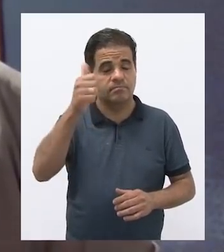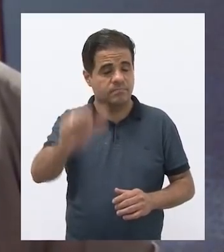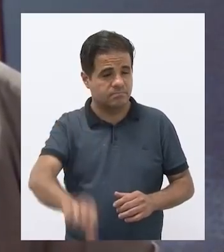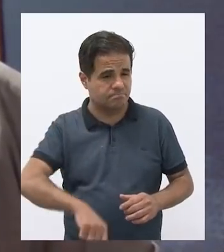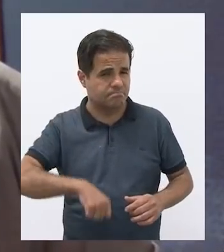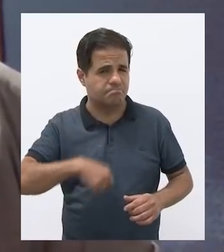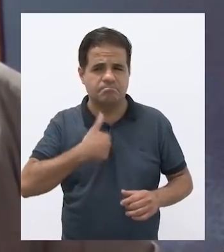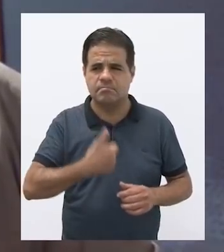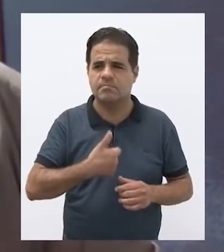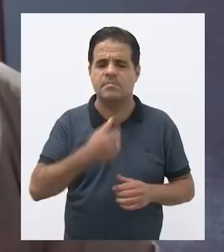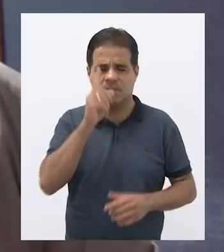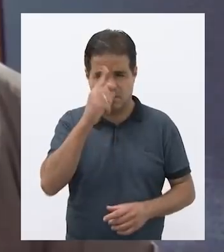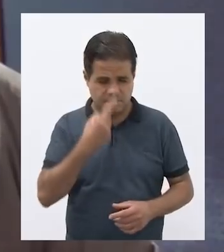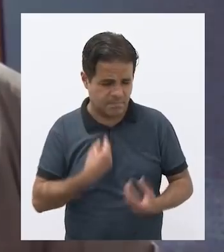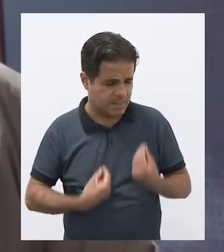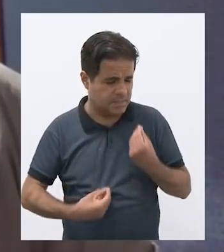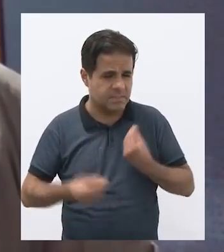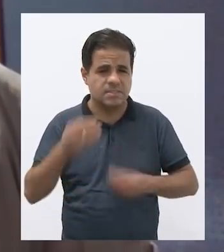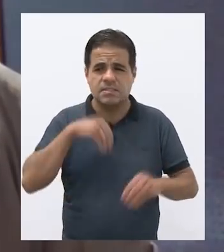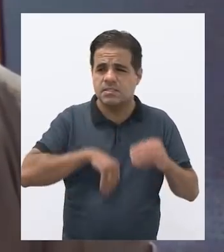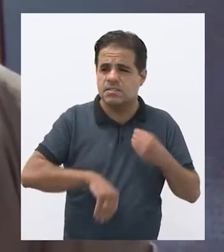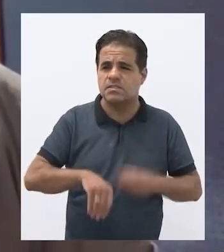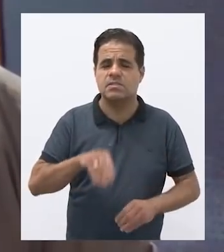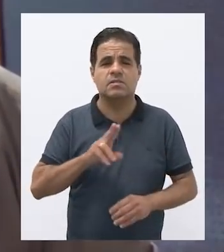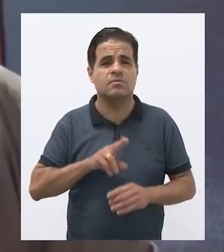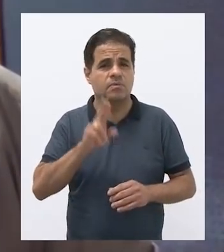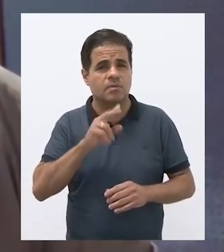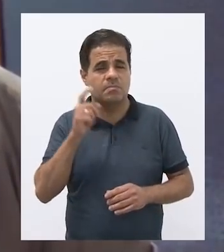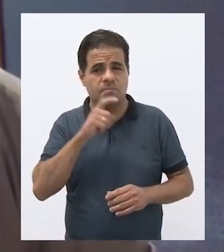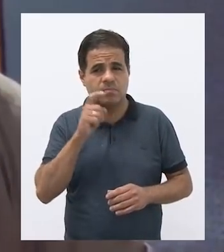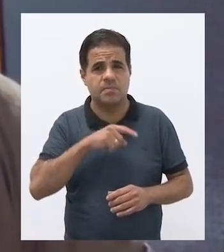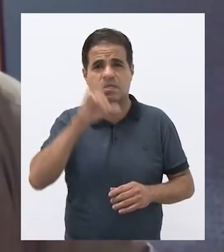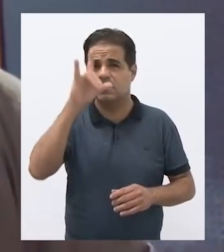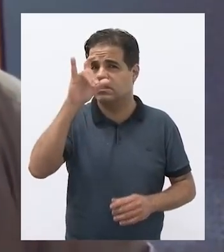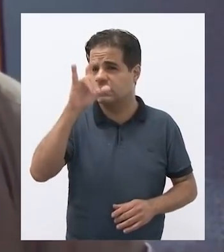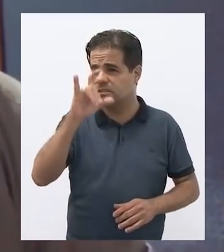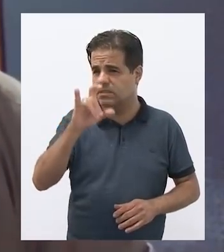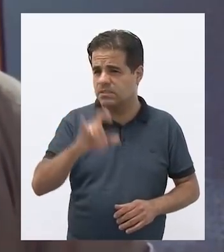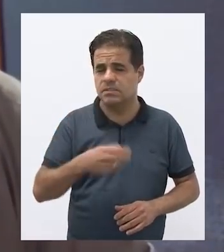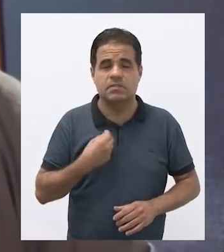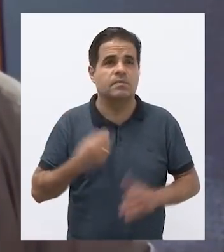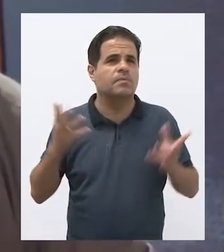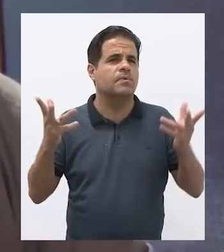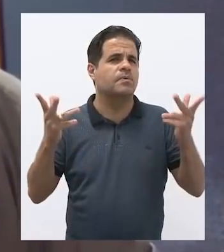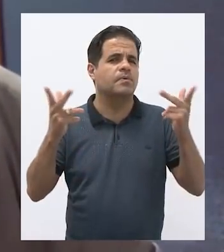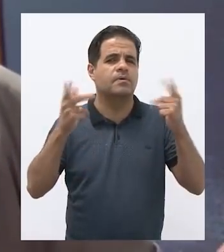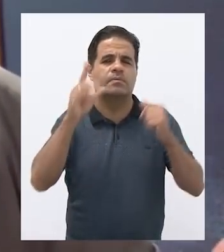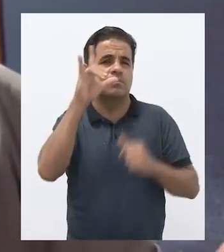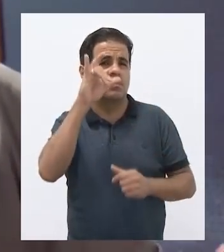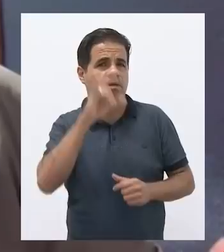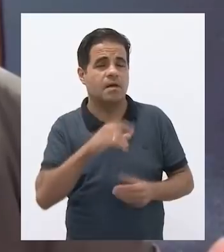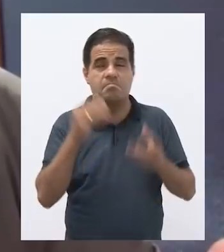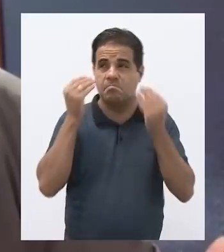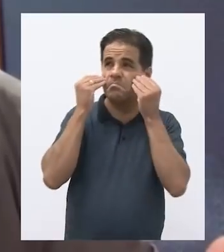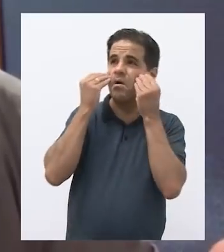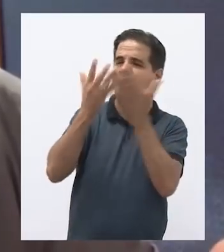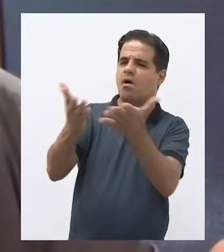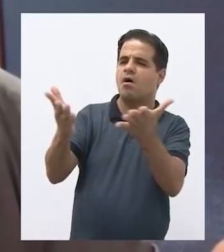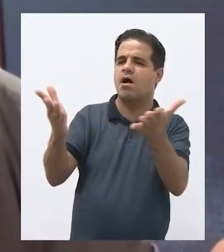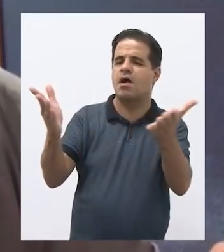até 15 anos, causado pelo excesso de mentiras que o Instagram e de vidas maravilhosas que o Instagram esfrega na cara